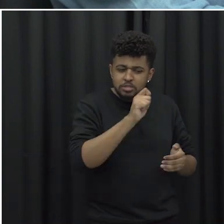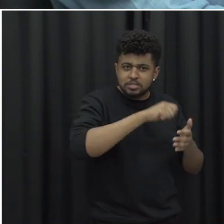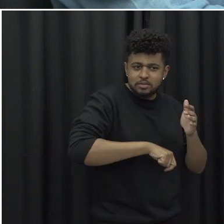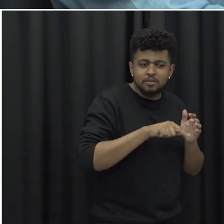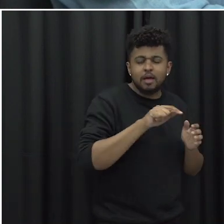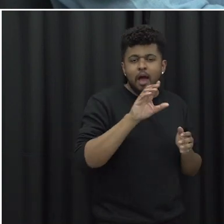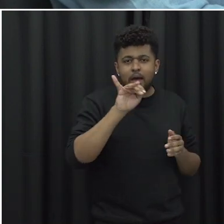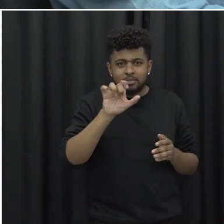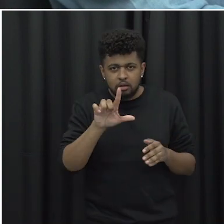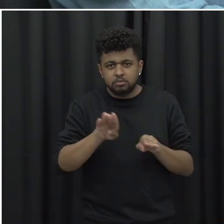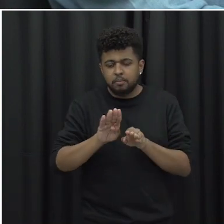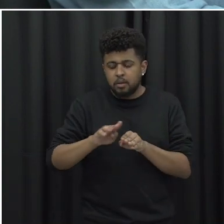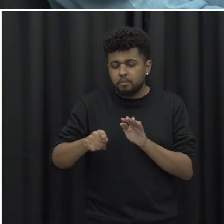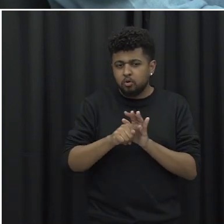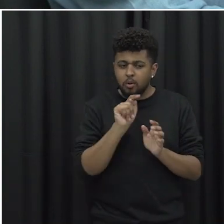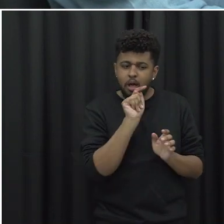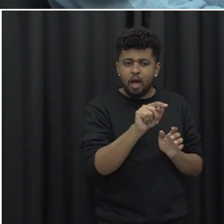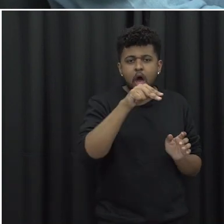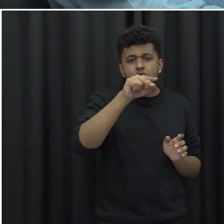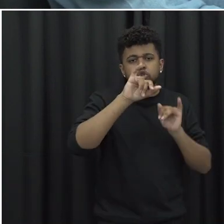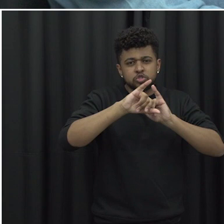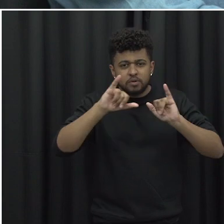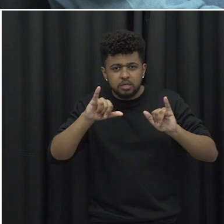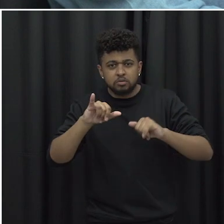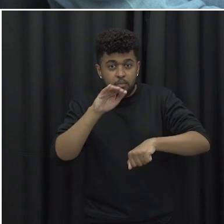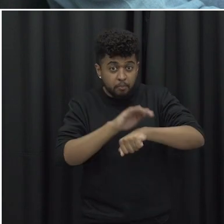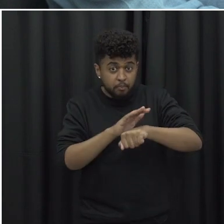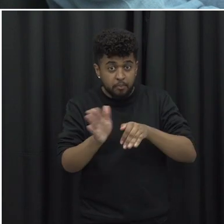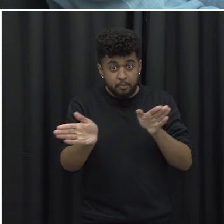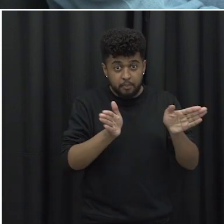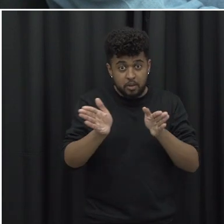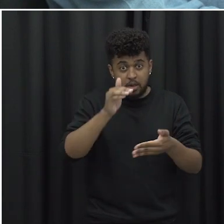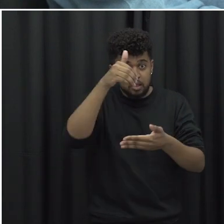e ative as notificações. Durante o período eleitoral a gente está sem